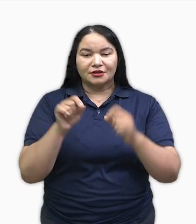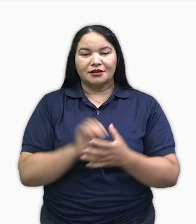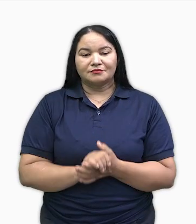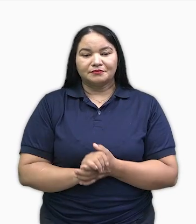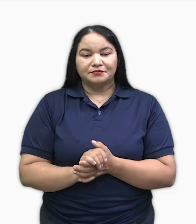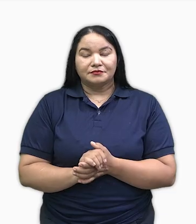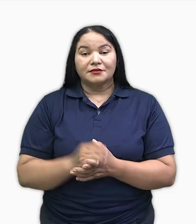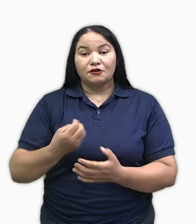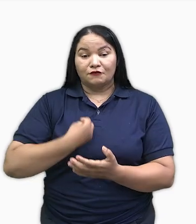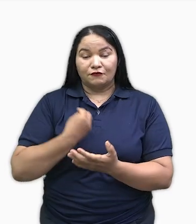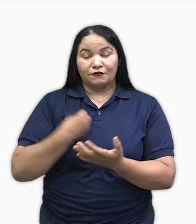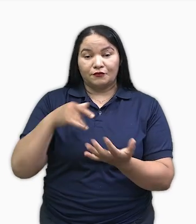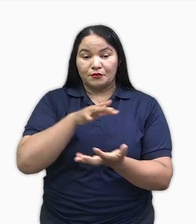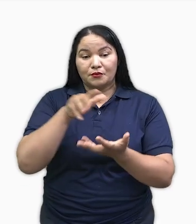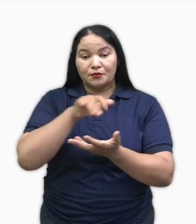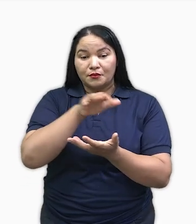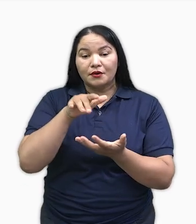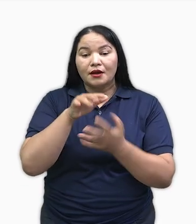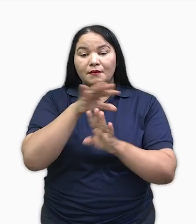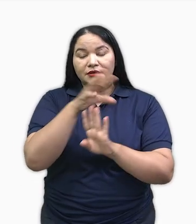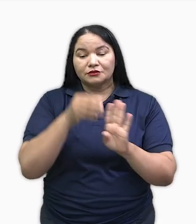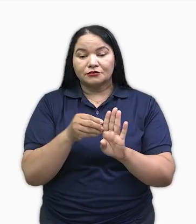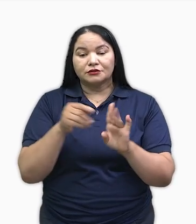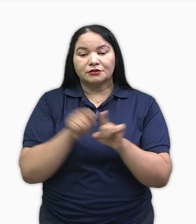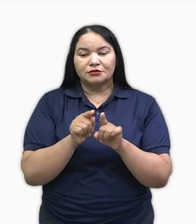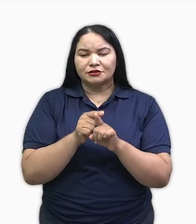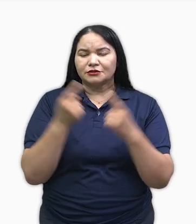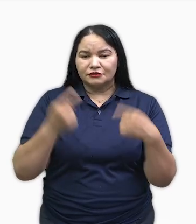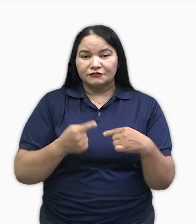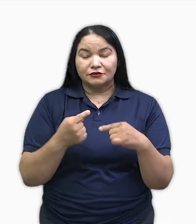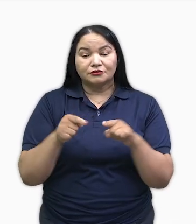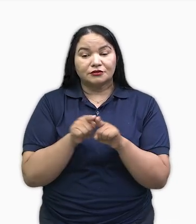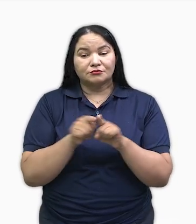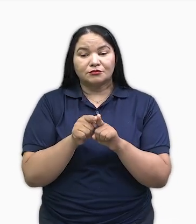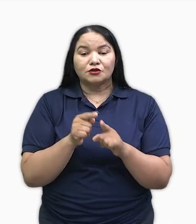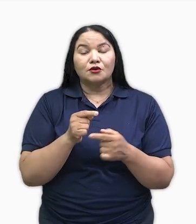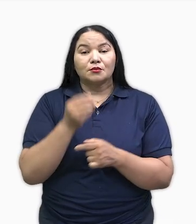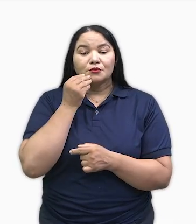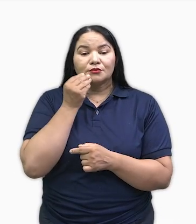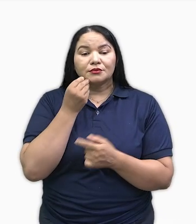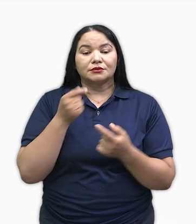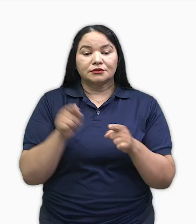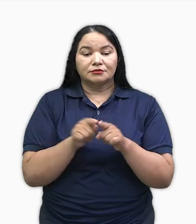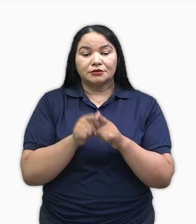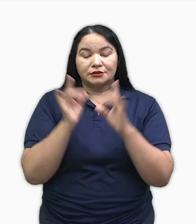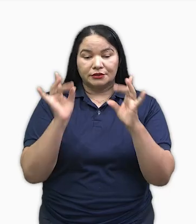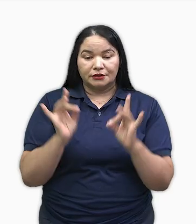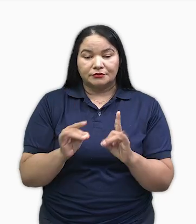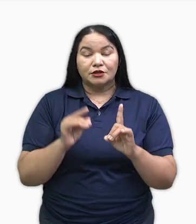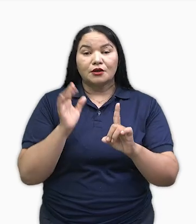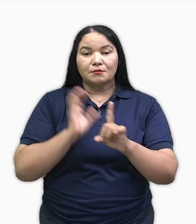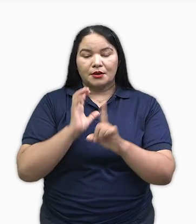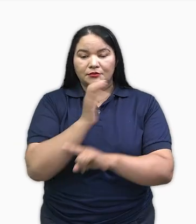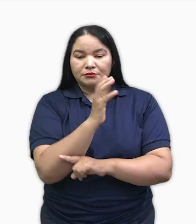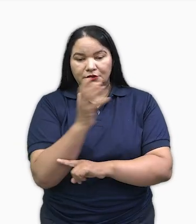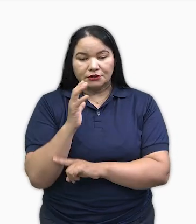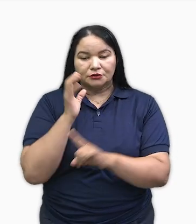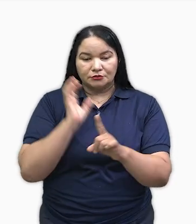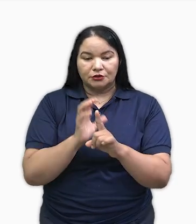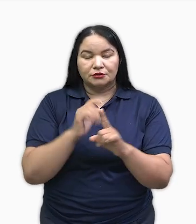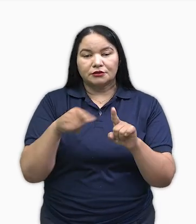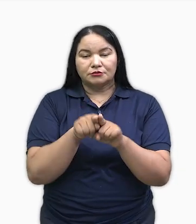é a biodiversidade amazônica, desafios e oportunidades, e no detalhamento, os